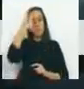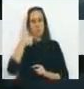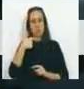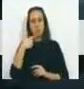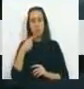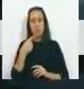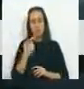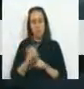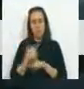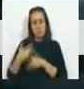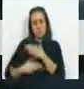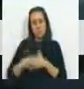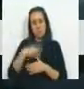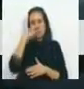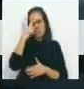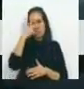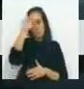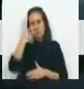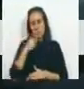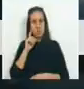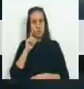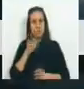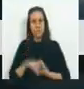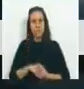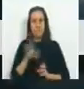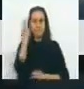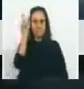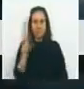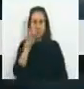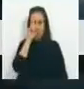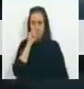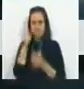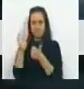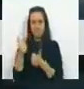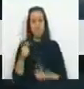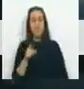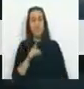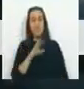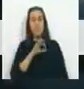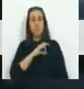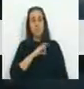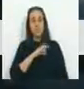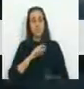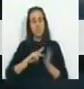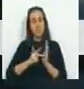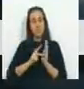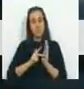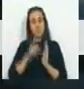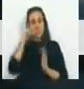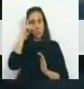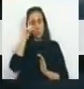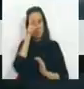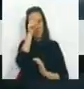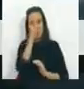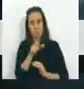coisas. Lembrar-se-á seguramente que o governo do Sr. Engenheiro Sócrates tinha um estudo que apontava para o encerramento